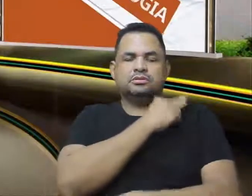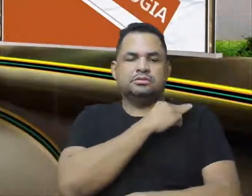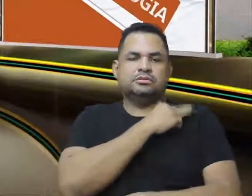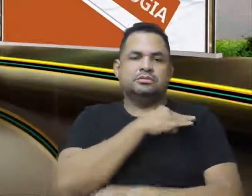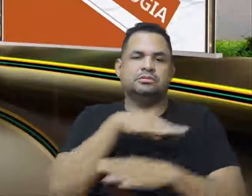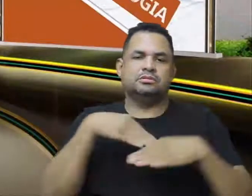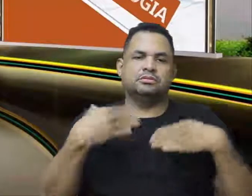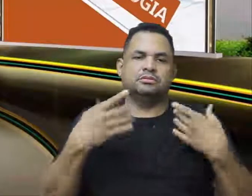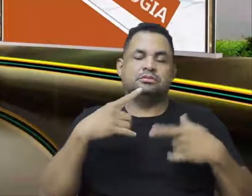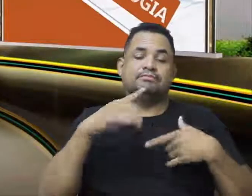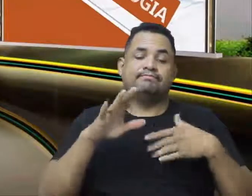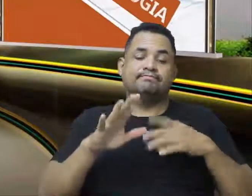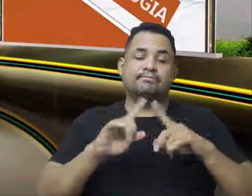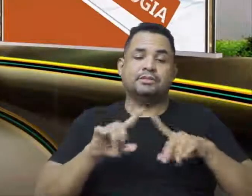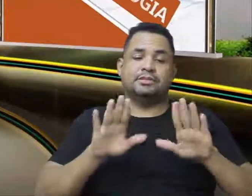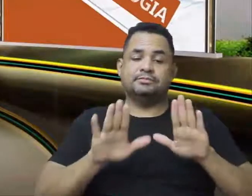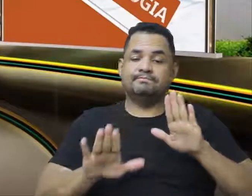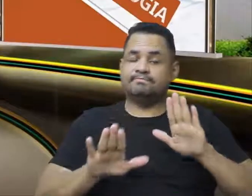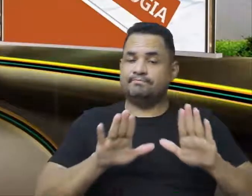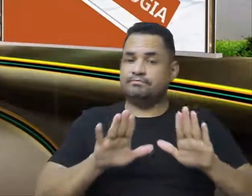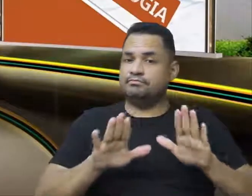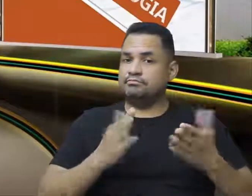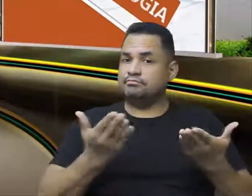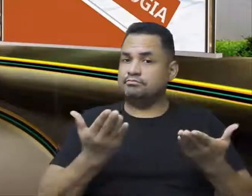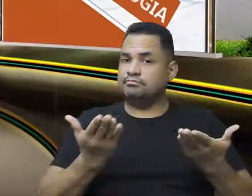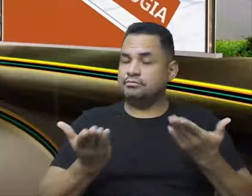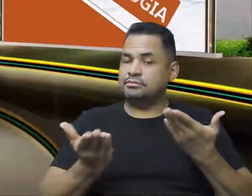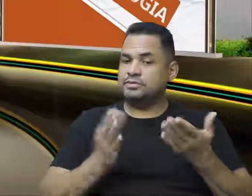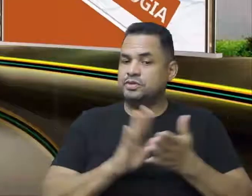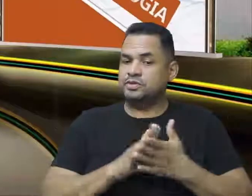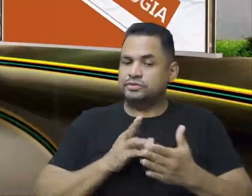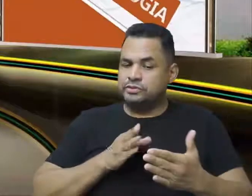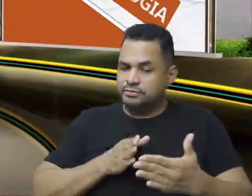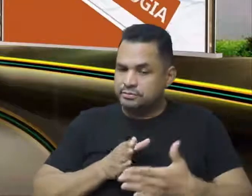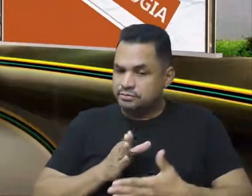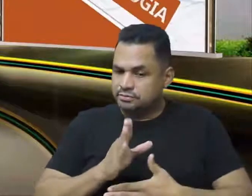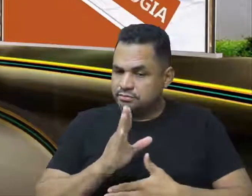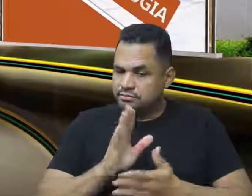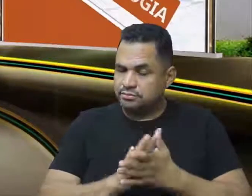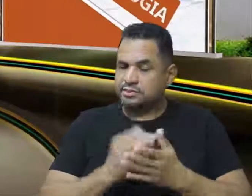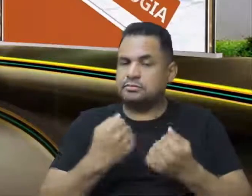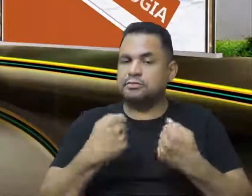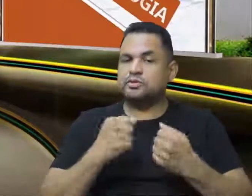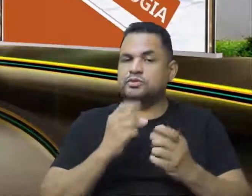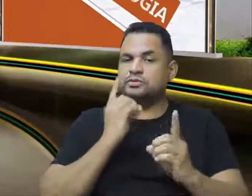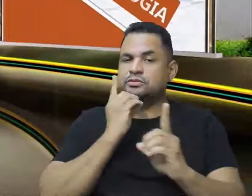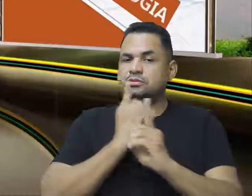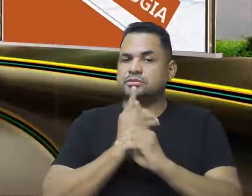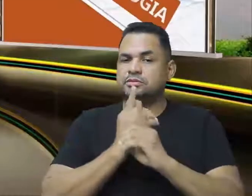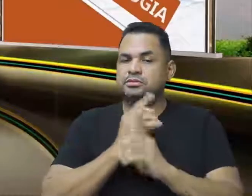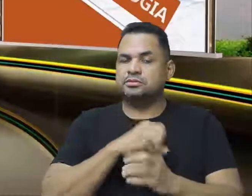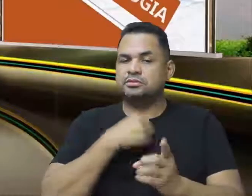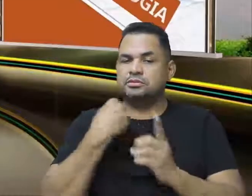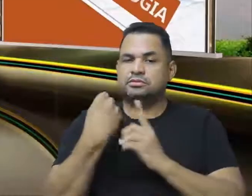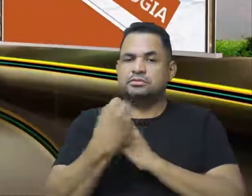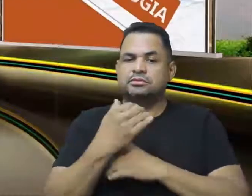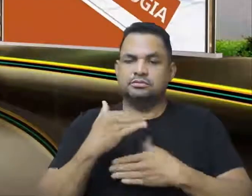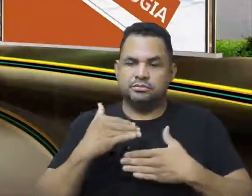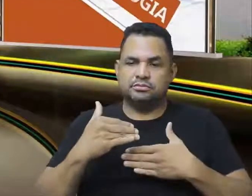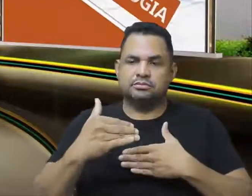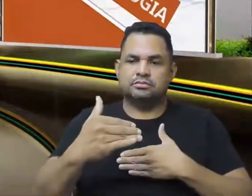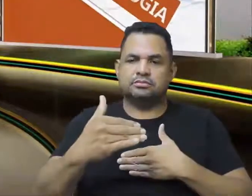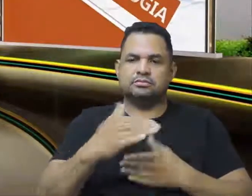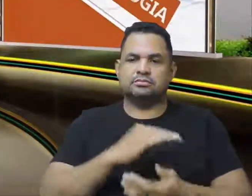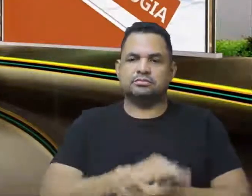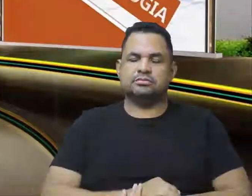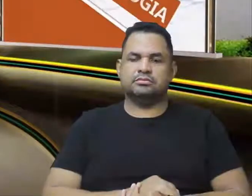mas dependendo dos caminhos por onde vocês percorreram aí a gente pode se encontrar vocês vão encontrar sociologia aí mais para frente